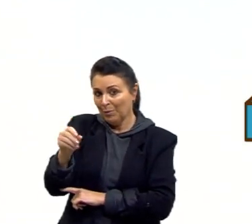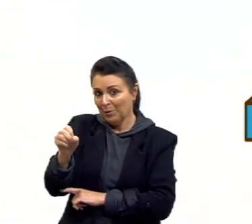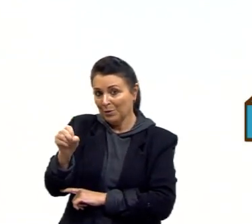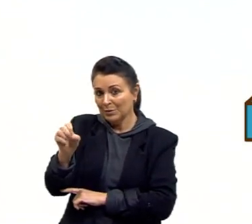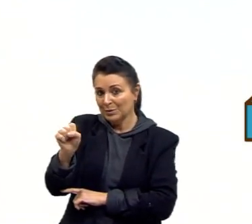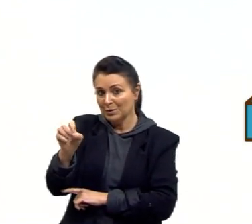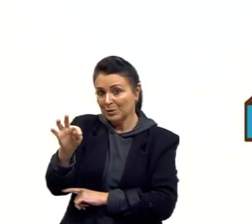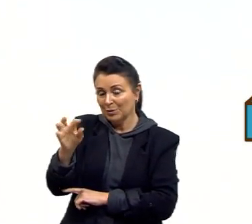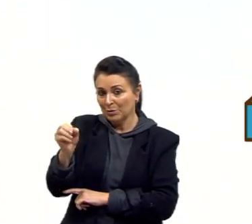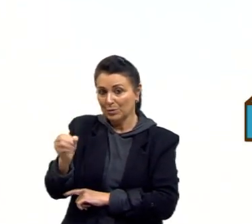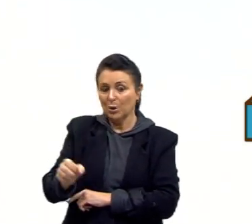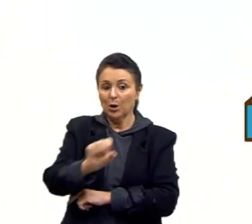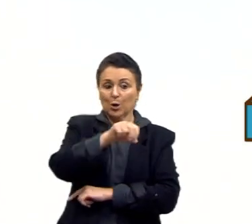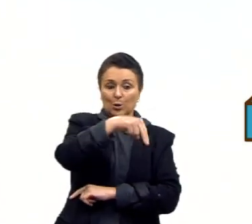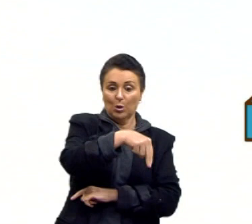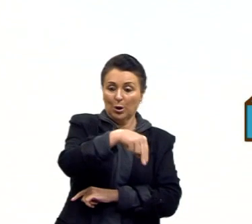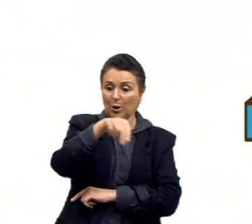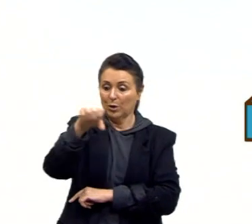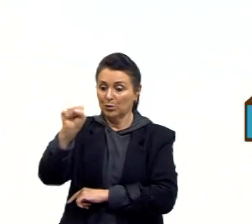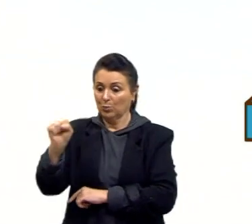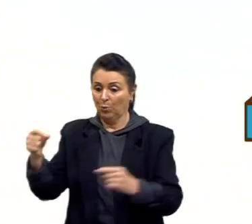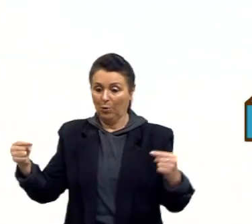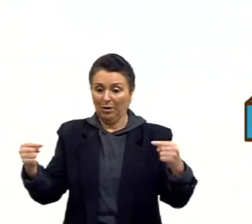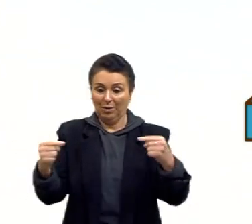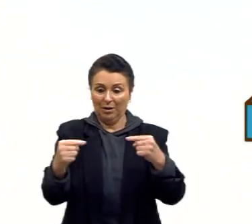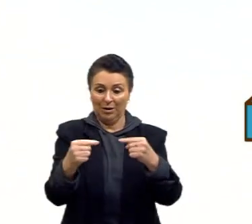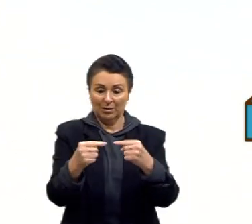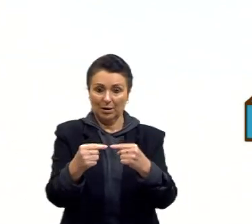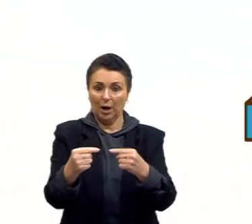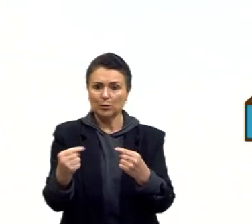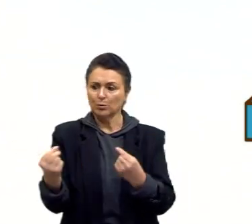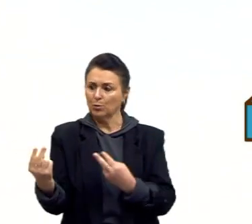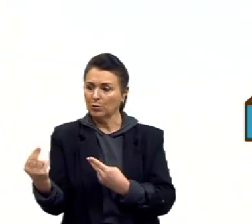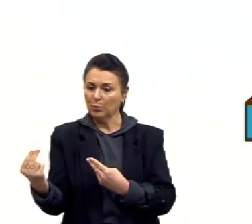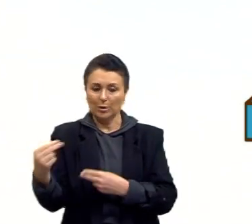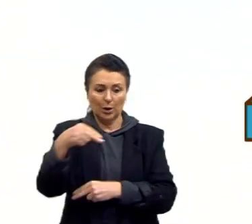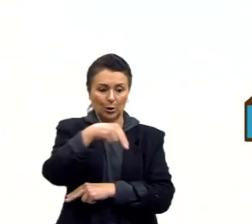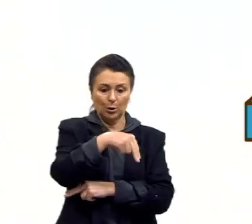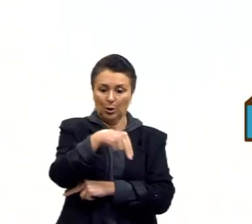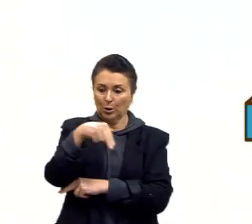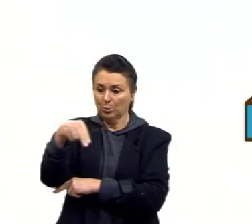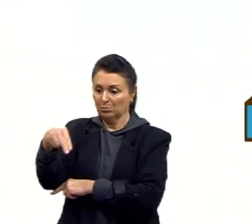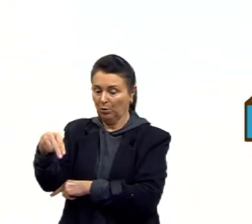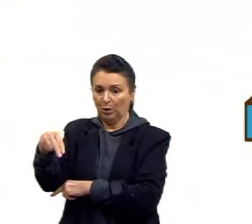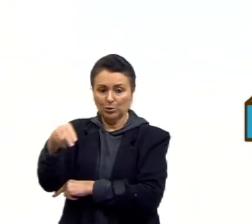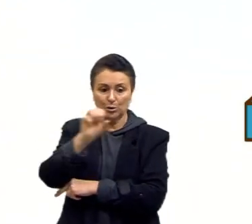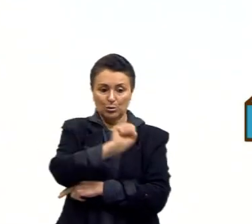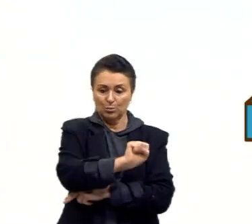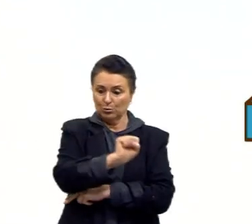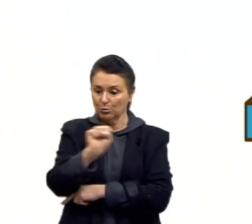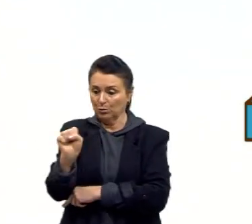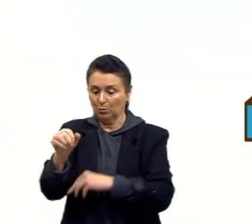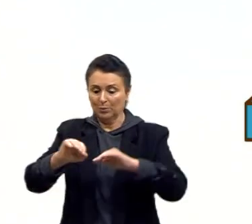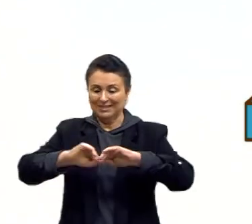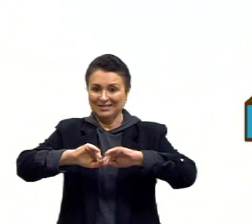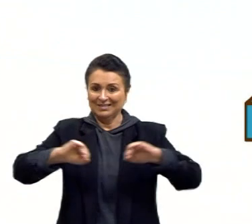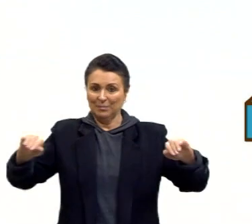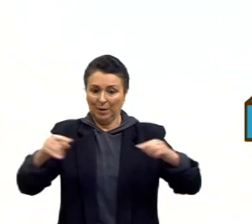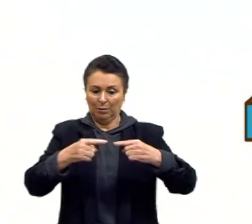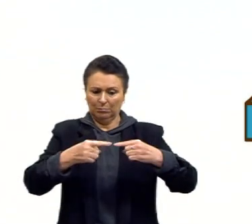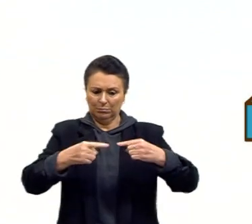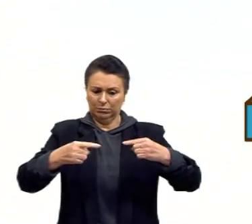Sul e Norte vão ser atrair e os iguais né Um ótimo norte ou sul Consul vão se repelir